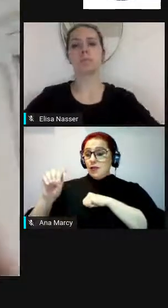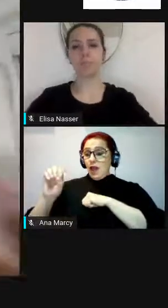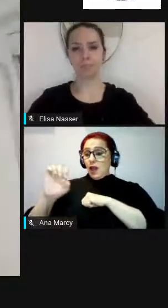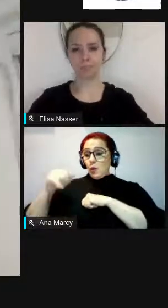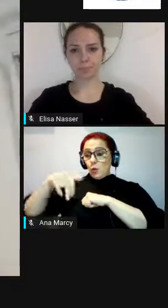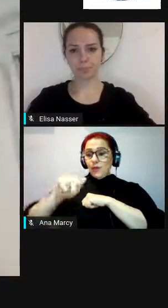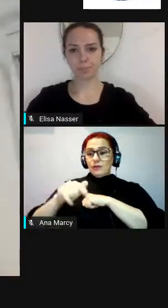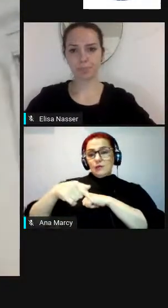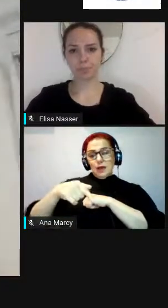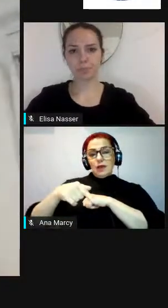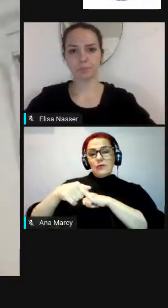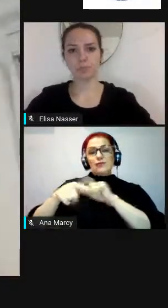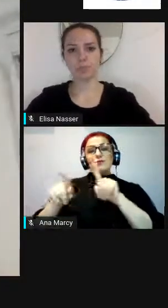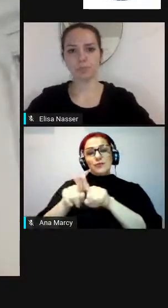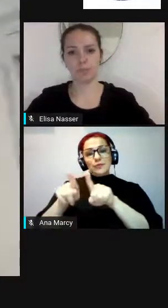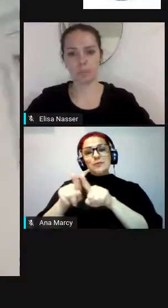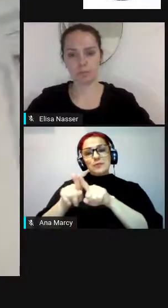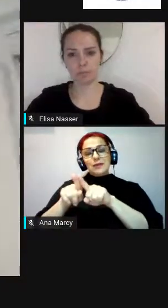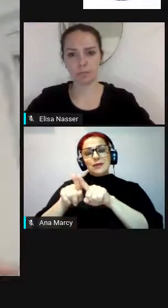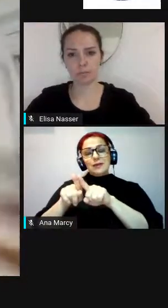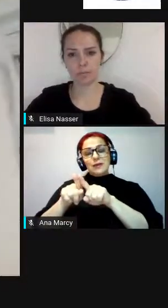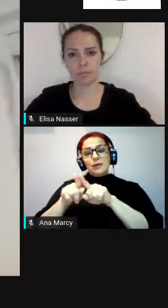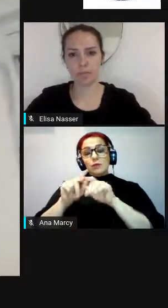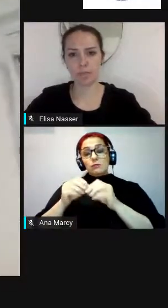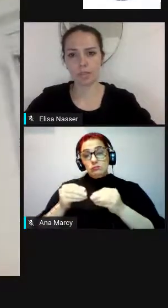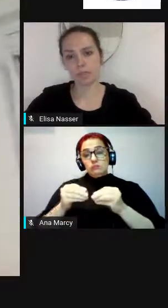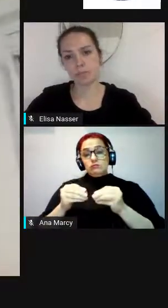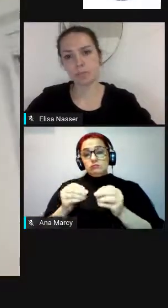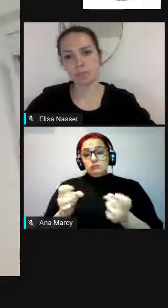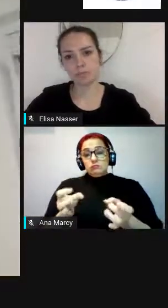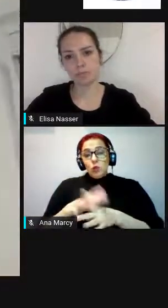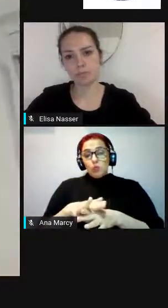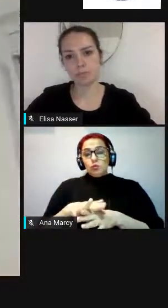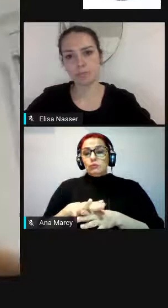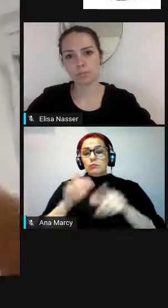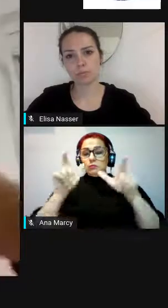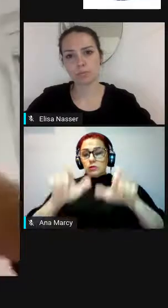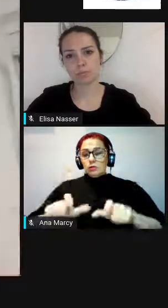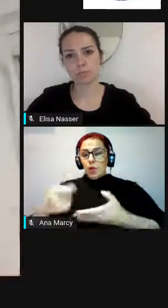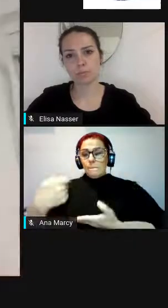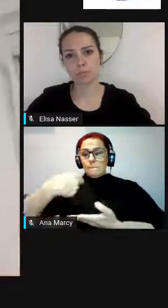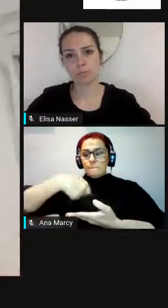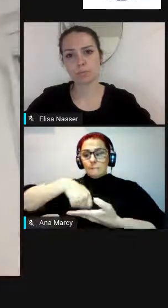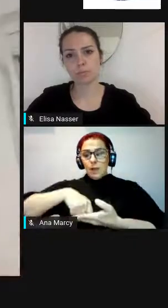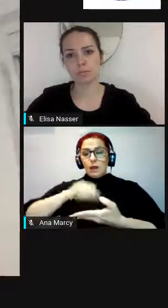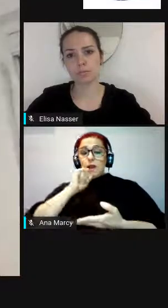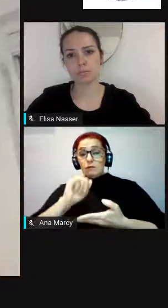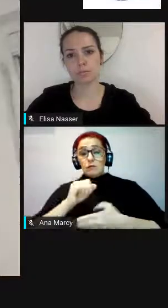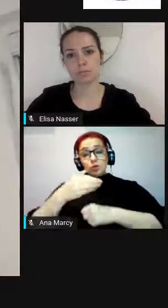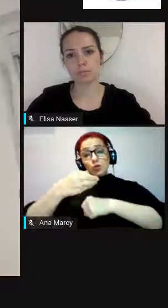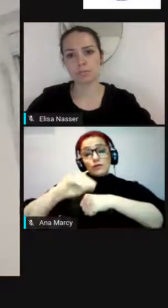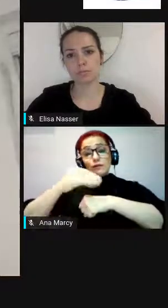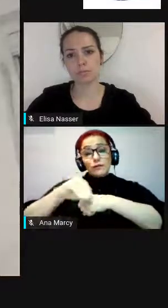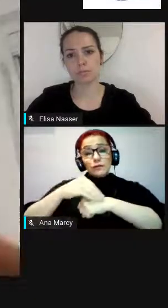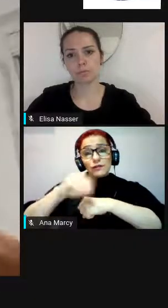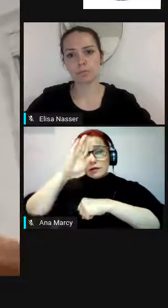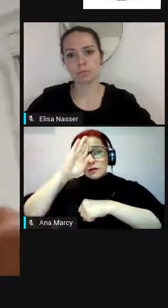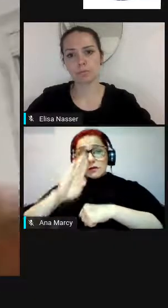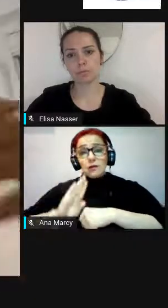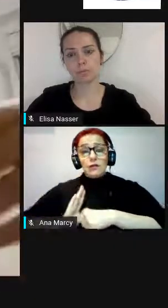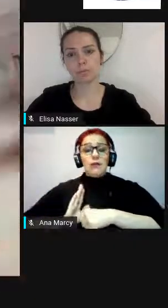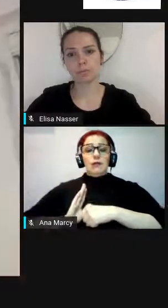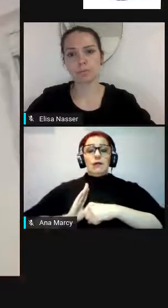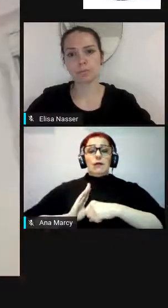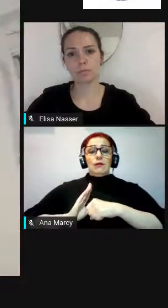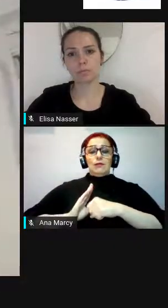a medida que eu entrego para os meus clientes de controle de pragas soluções gratuitas né ou dica Olá tudo isso